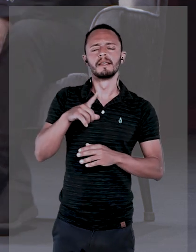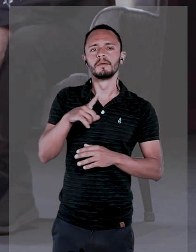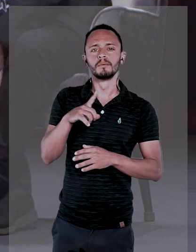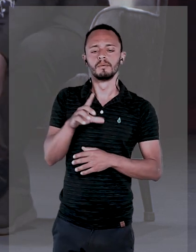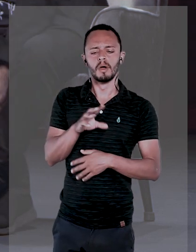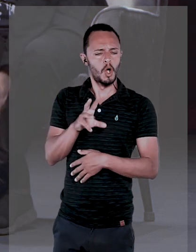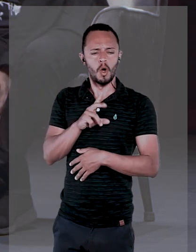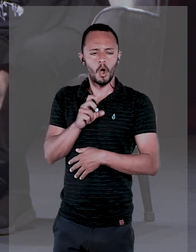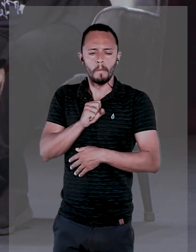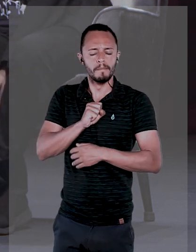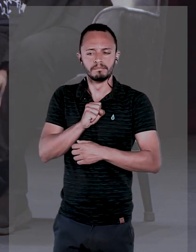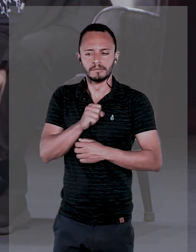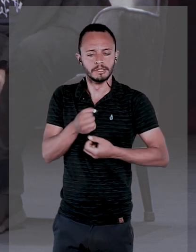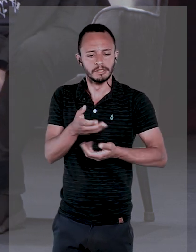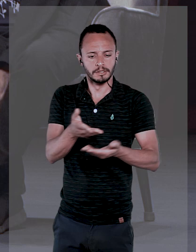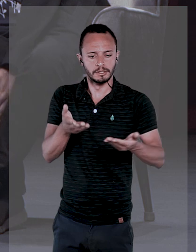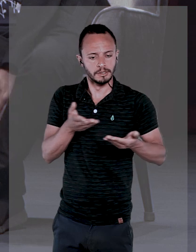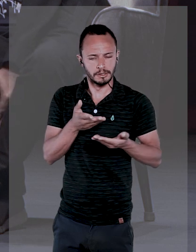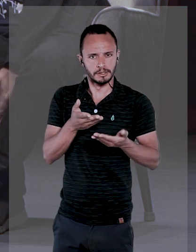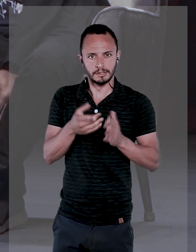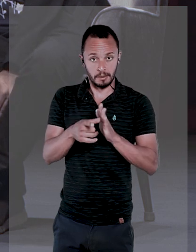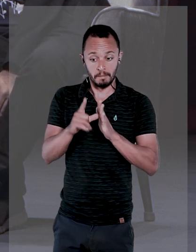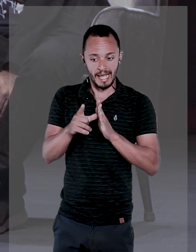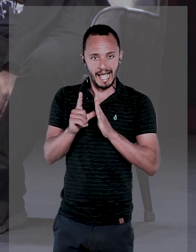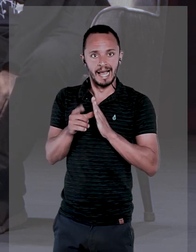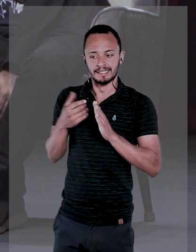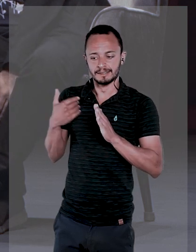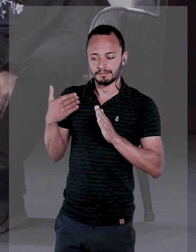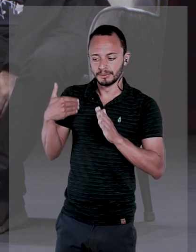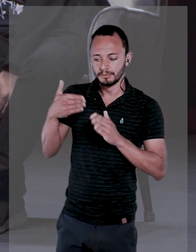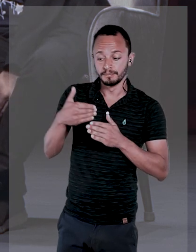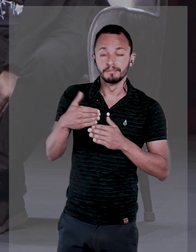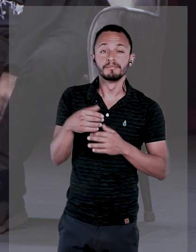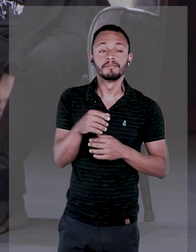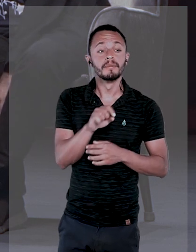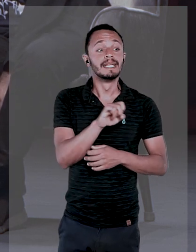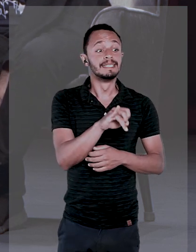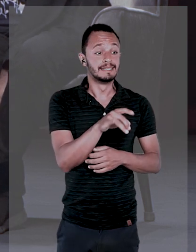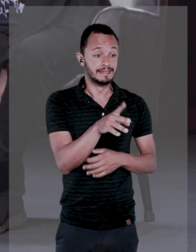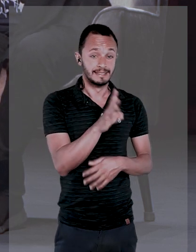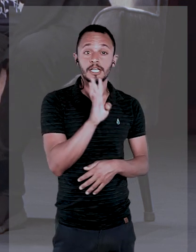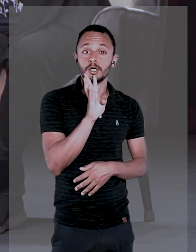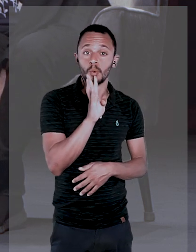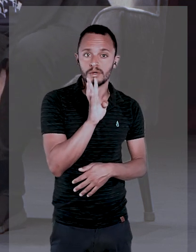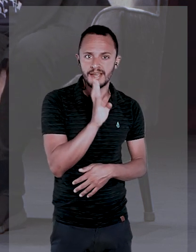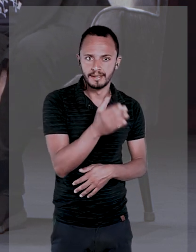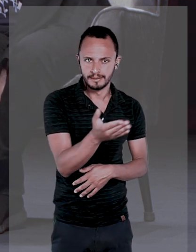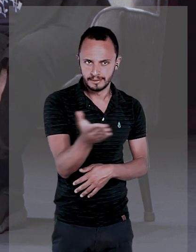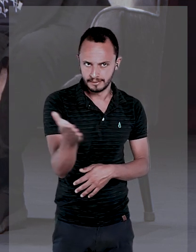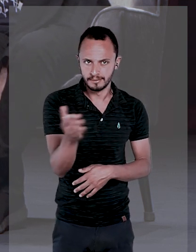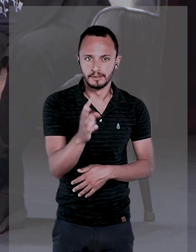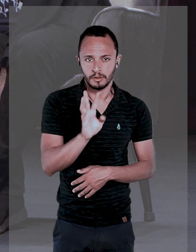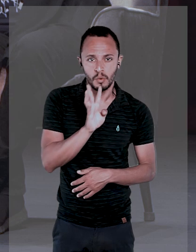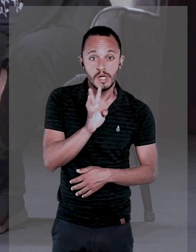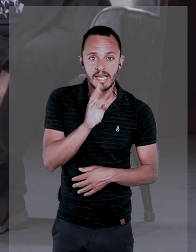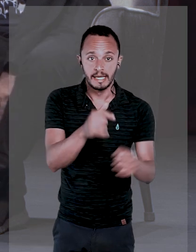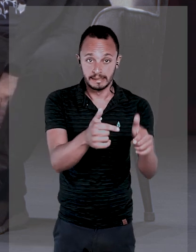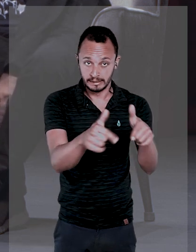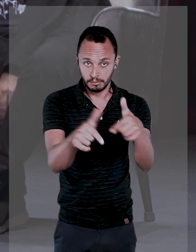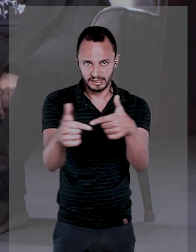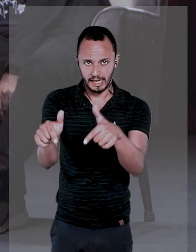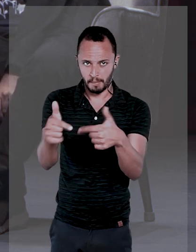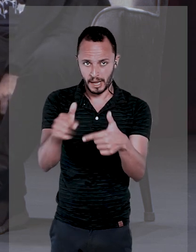gostaria de dizer o seguinte, que quem conhece o meu trabalho e sobretudo acompanha os